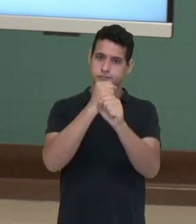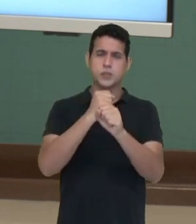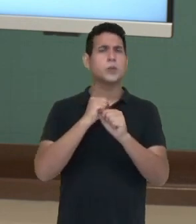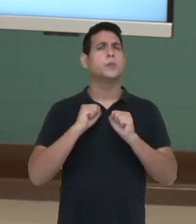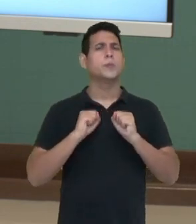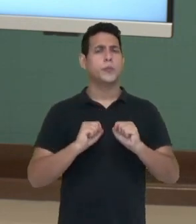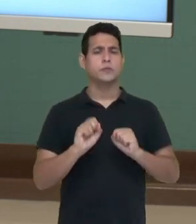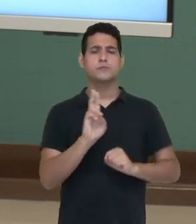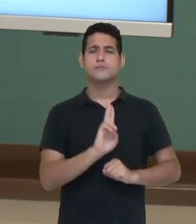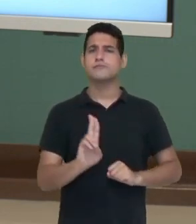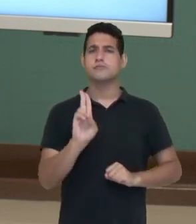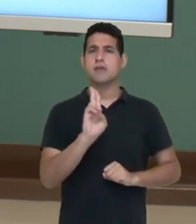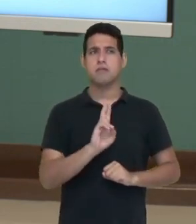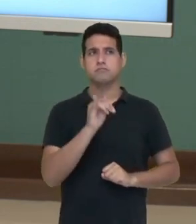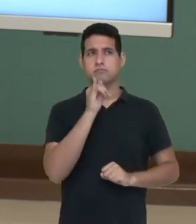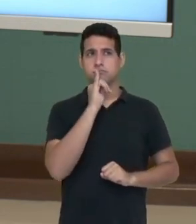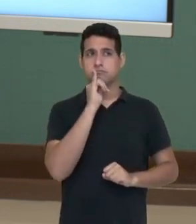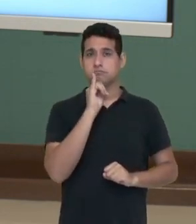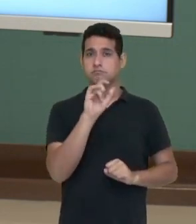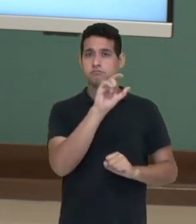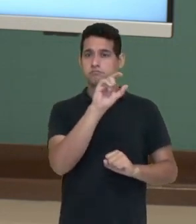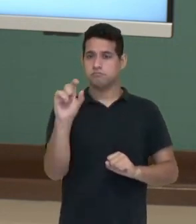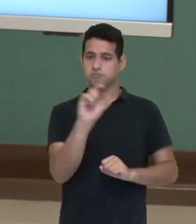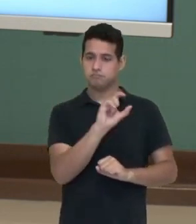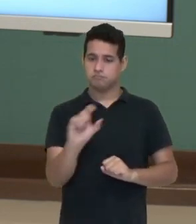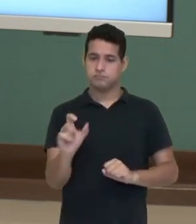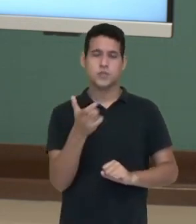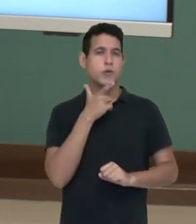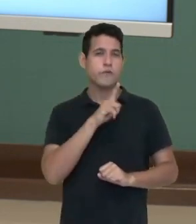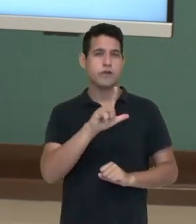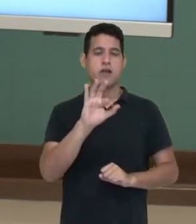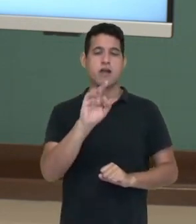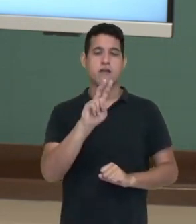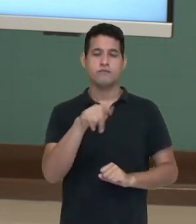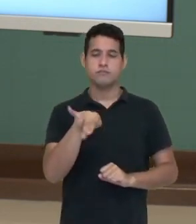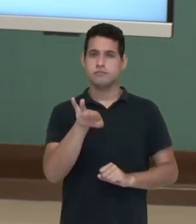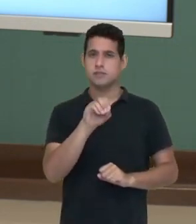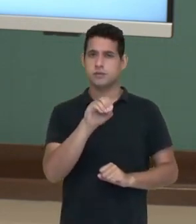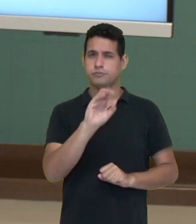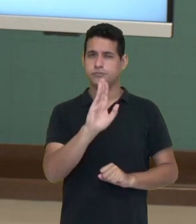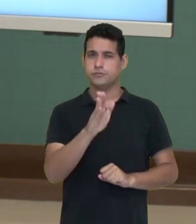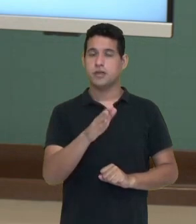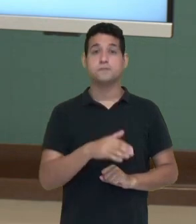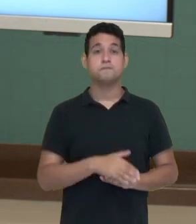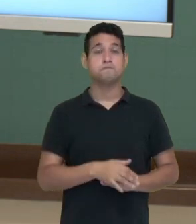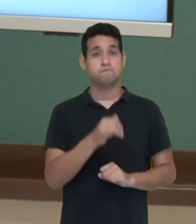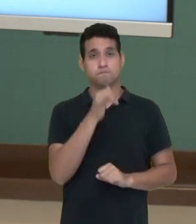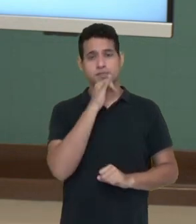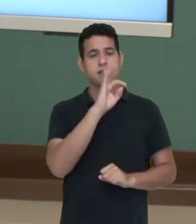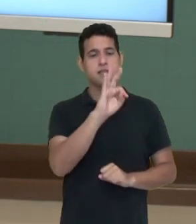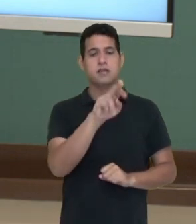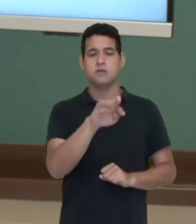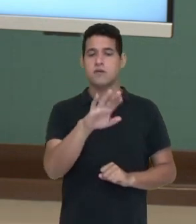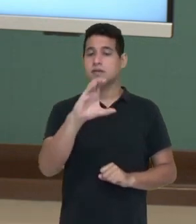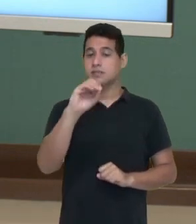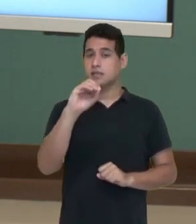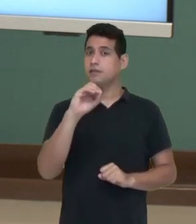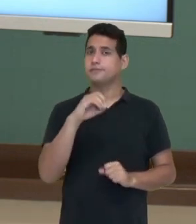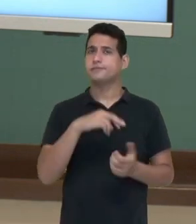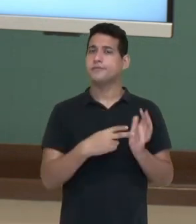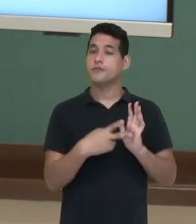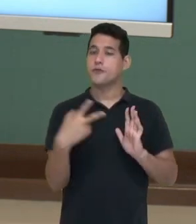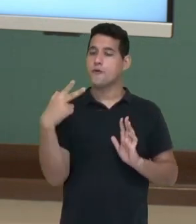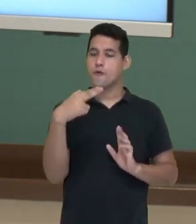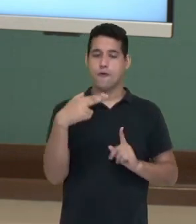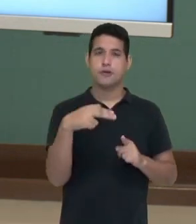posso usar eles para conseguir a função, tá bom? Então, ó, quando t igual a 0, a altura é 0, que é onde corta aqui